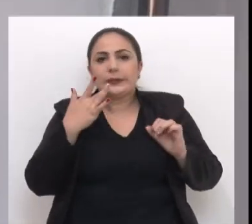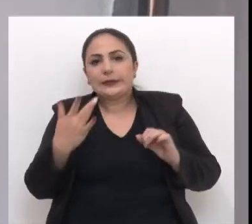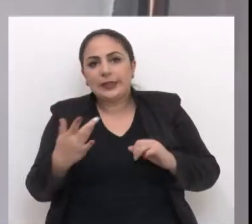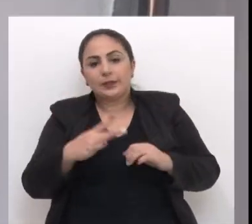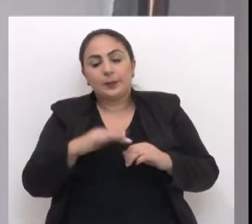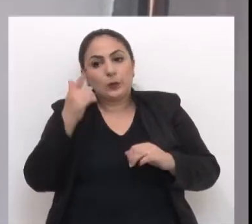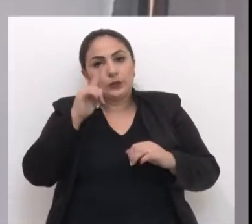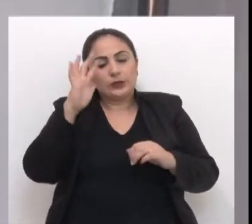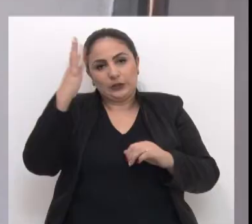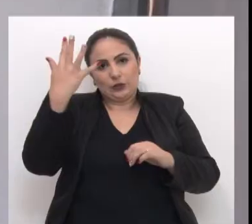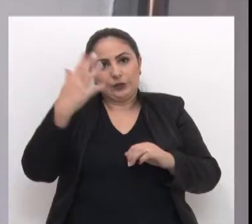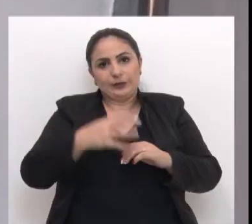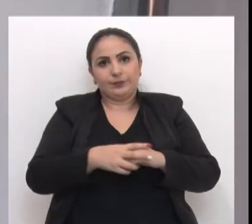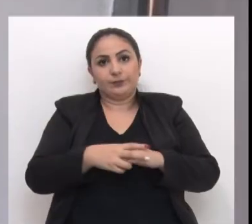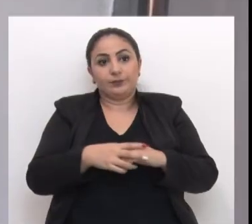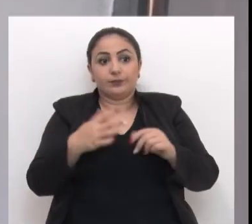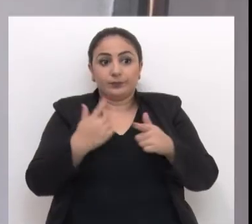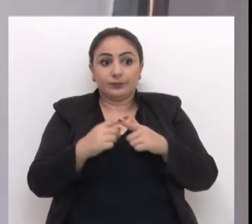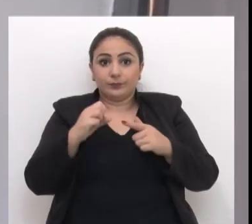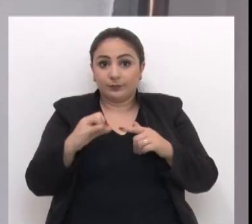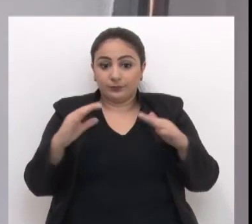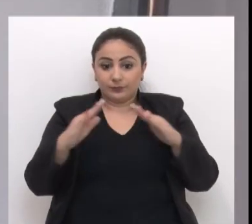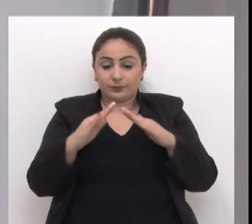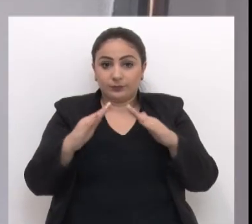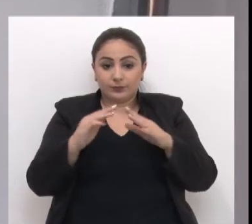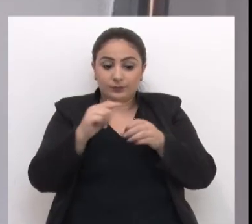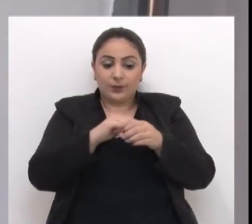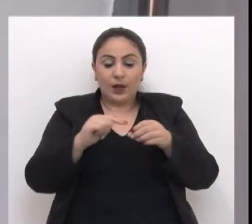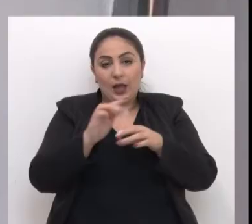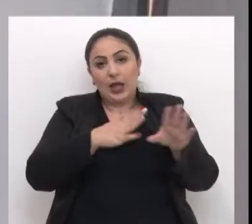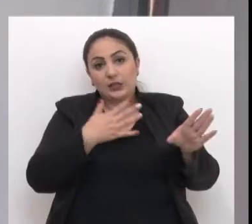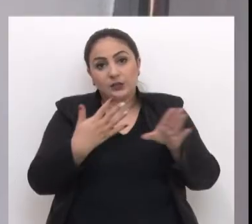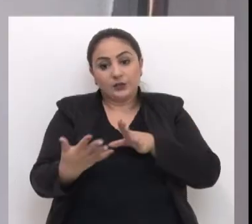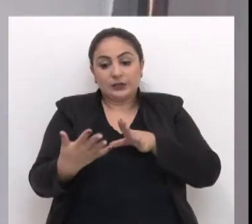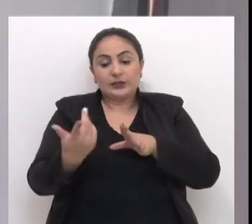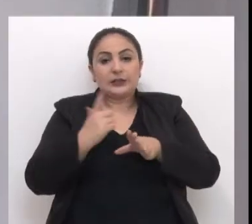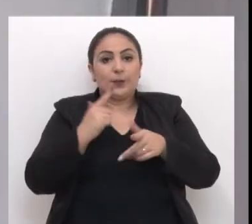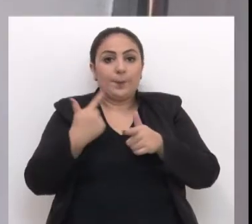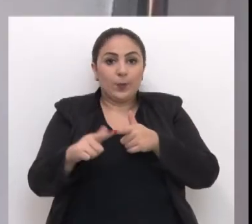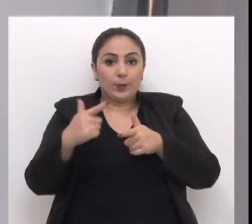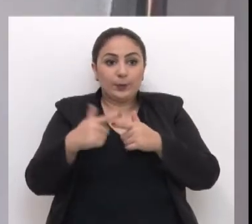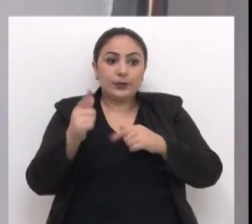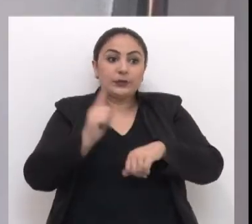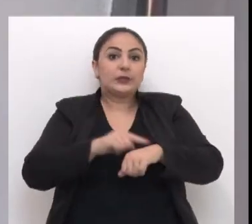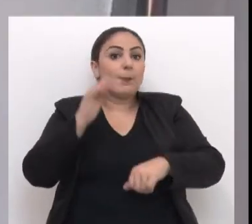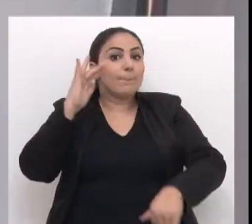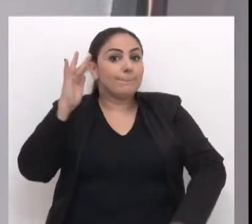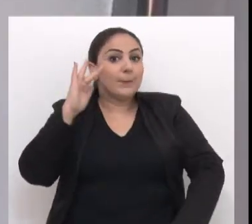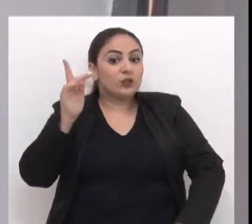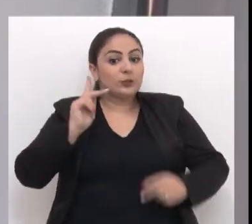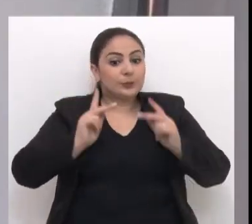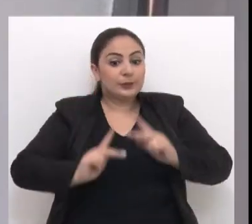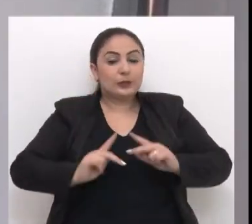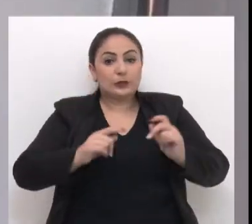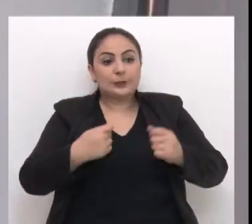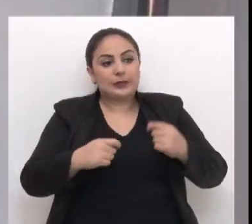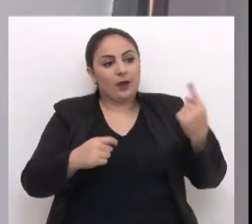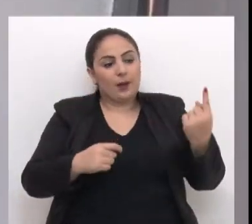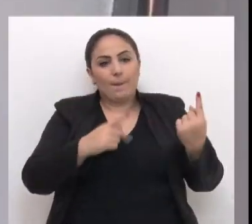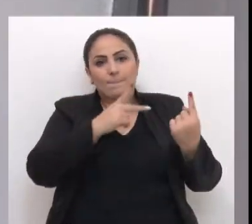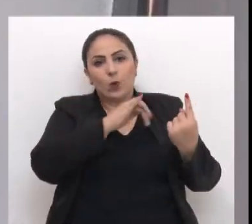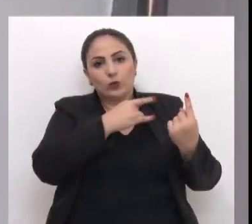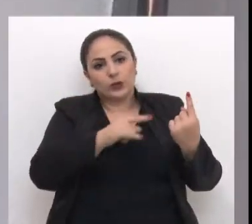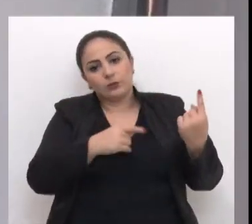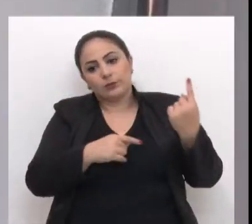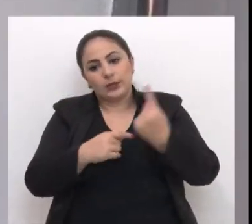para resolver isso, porque já quem mora aqui na cidade, muitas vezes, tem esse problema de tempo. Tu imagina quem tem que se deslocar de